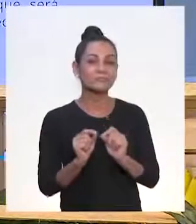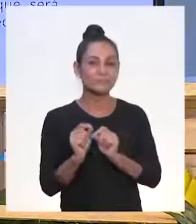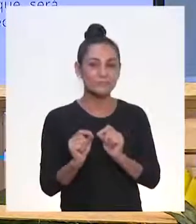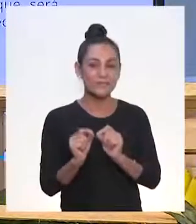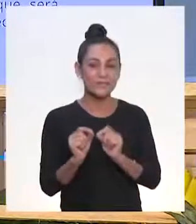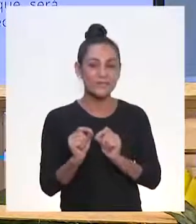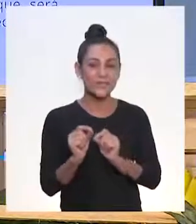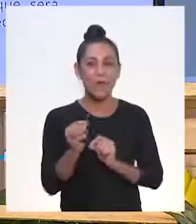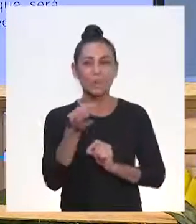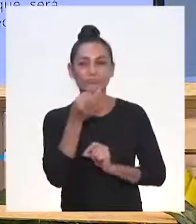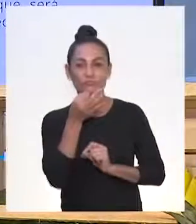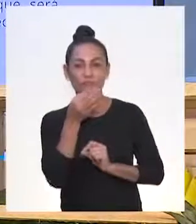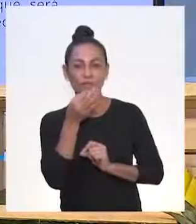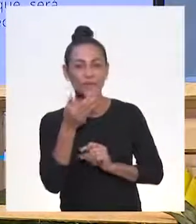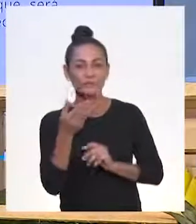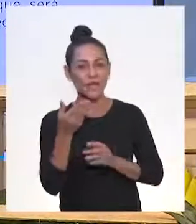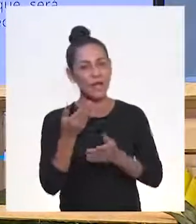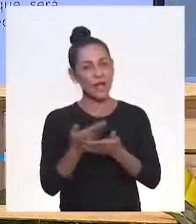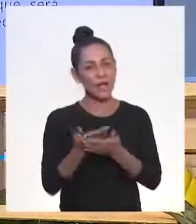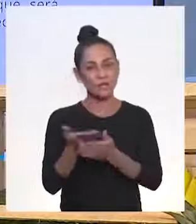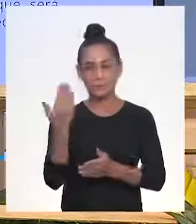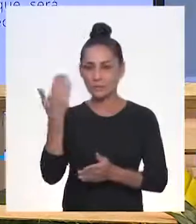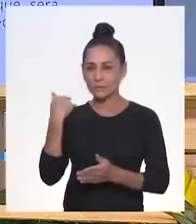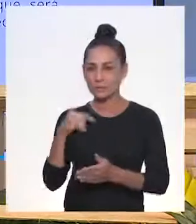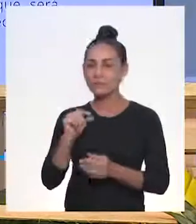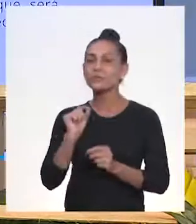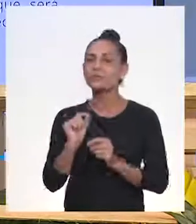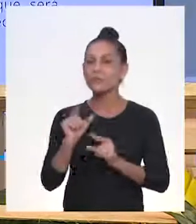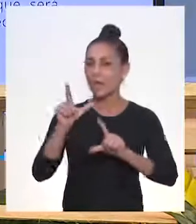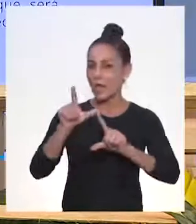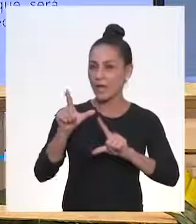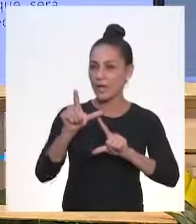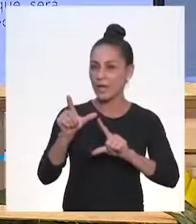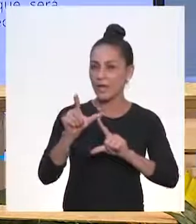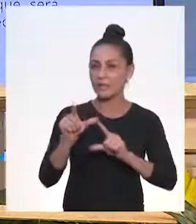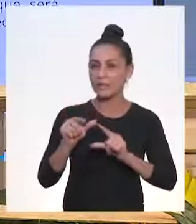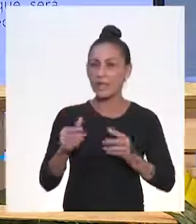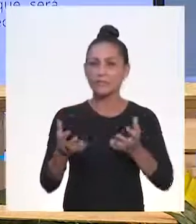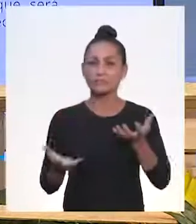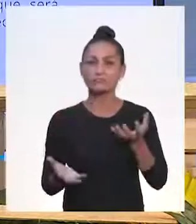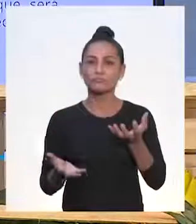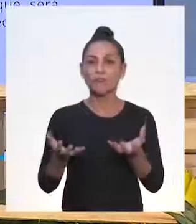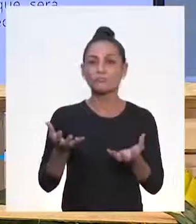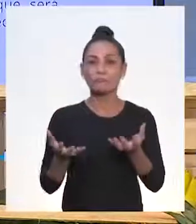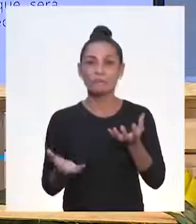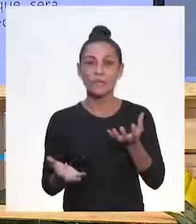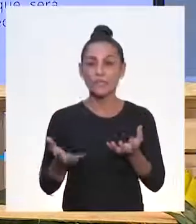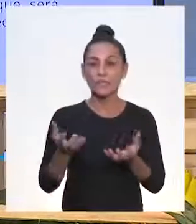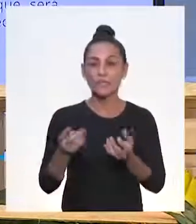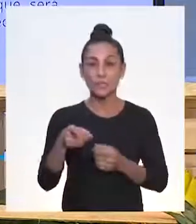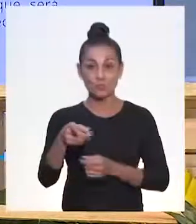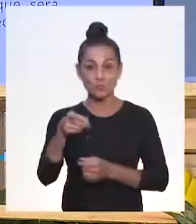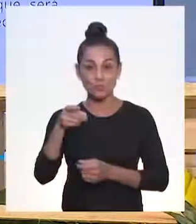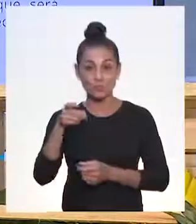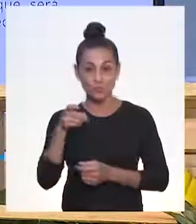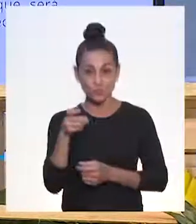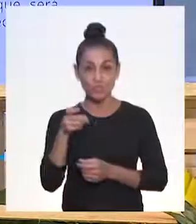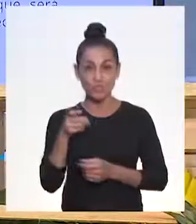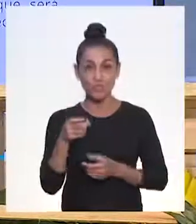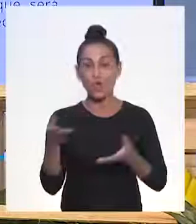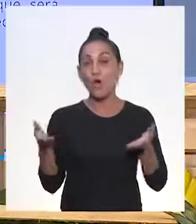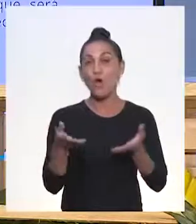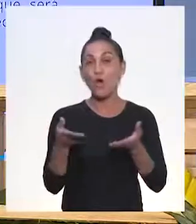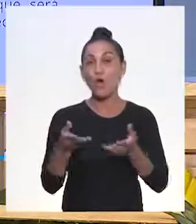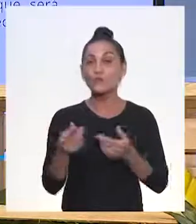comentar. Na aula passada, nós vimos uma incógnita. Aquela relação lá da balança com X, tudo bonitinho. Hoje nós vamos